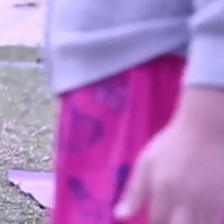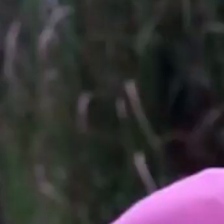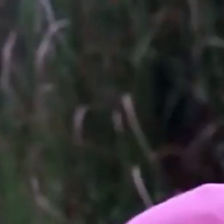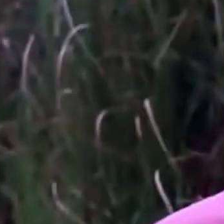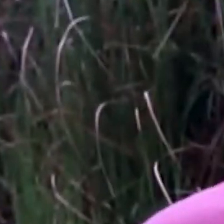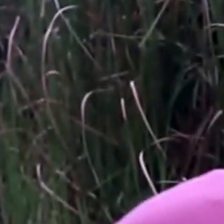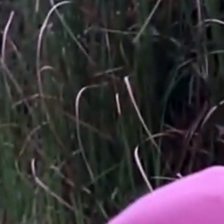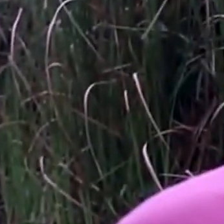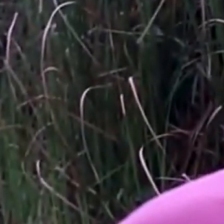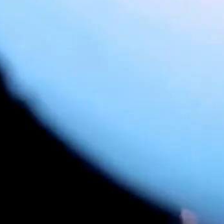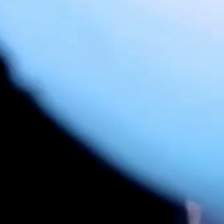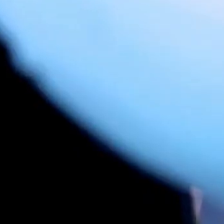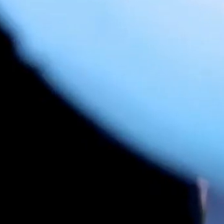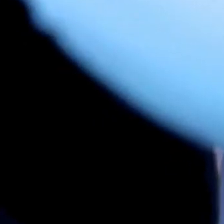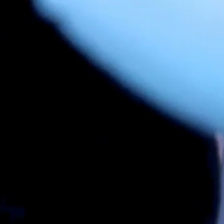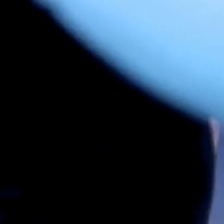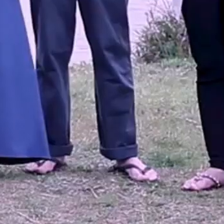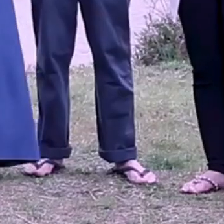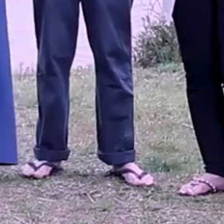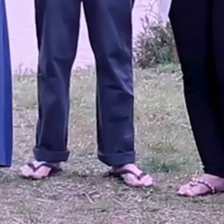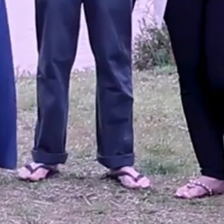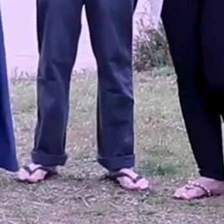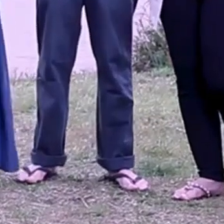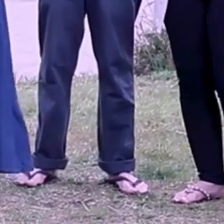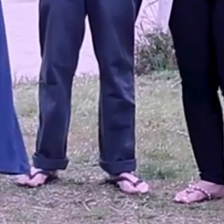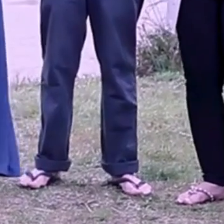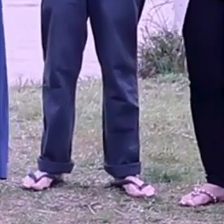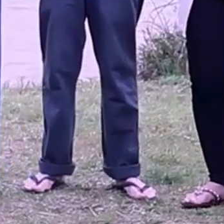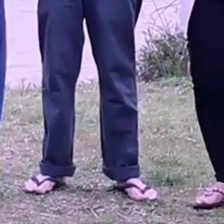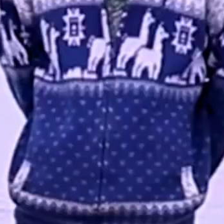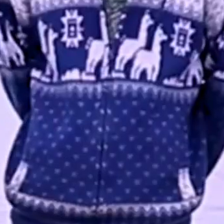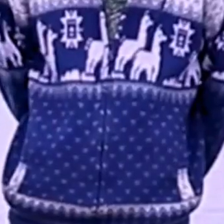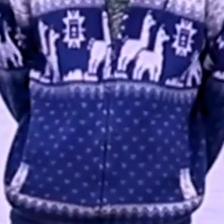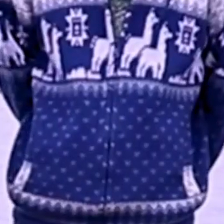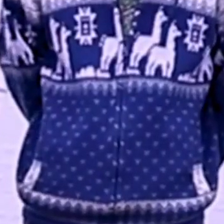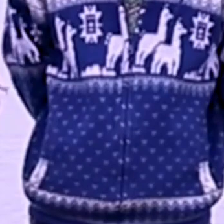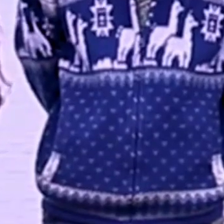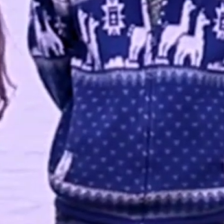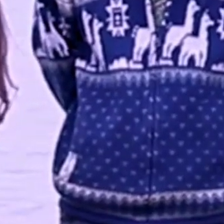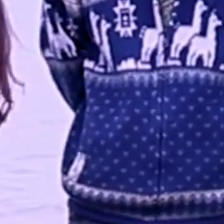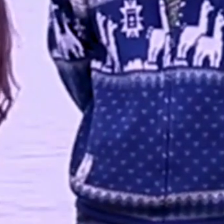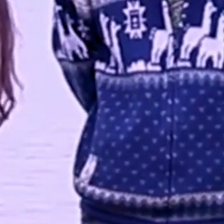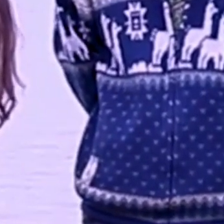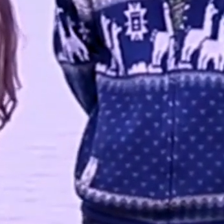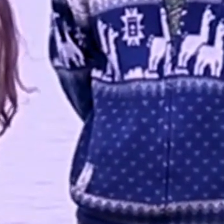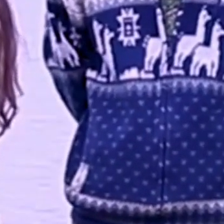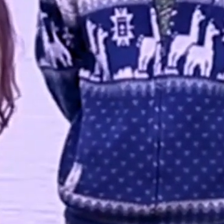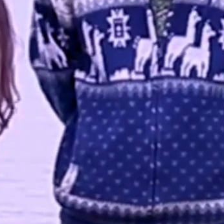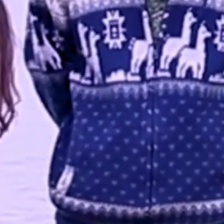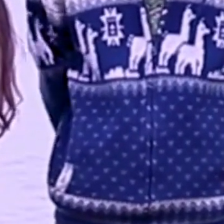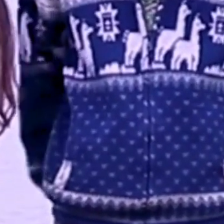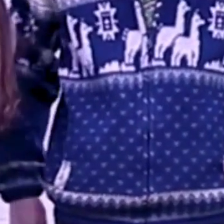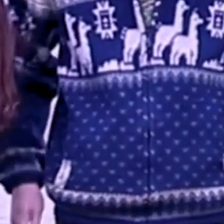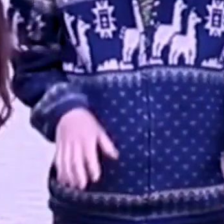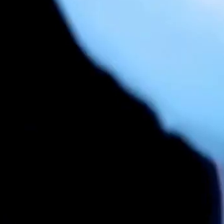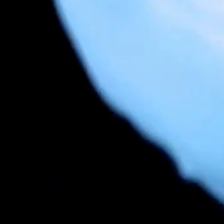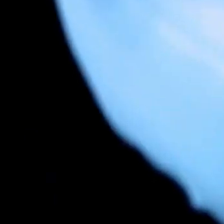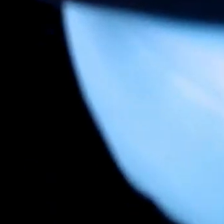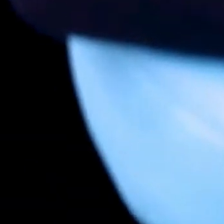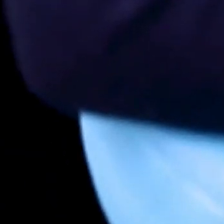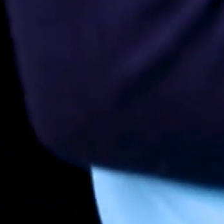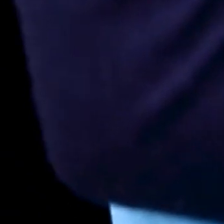Espero que tenha um fogão talento. Todo mundo vai ganhar, ninguém vai perder, não existe competição entre ninguém.